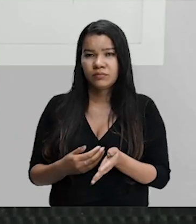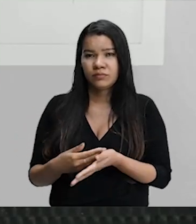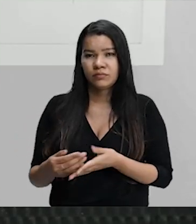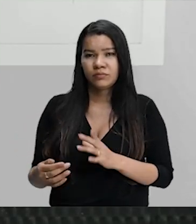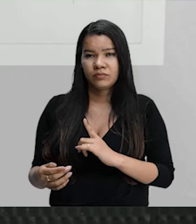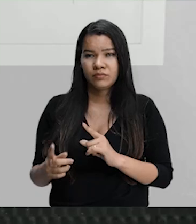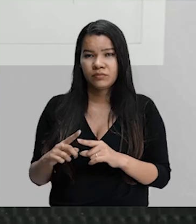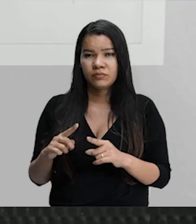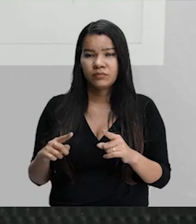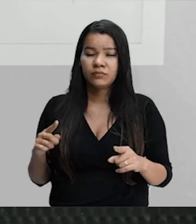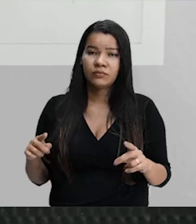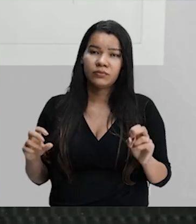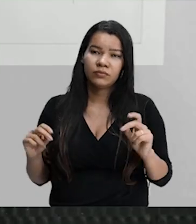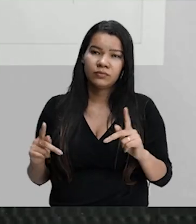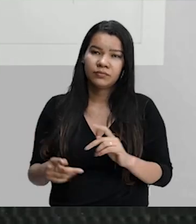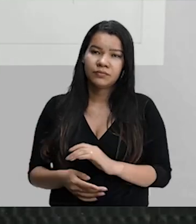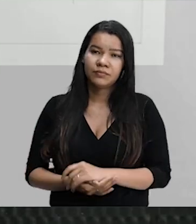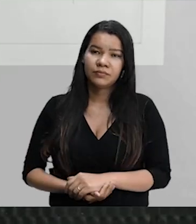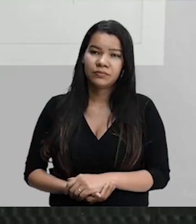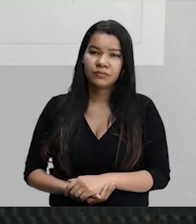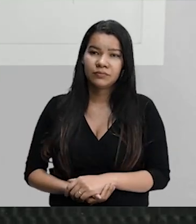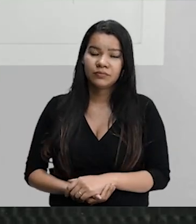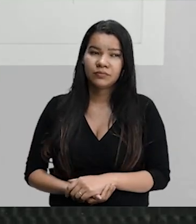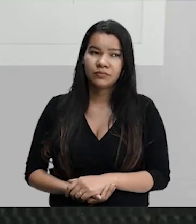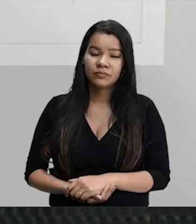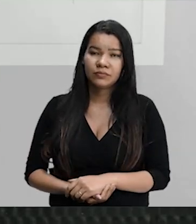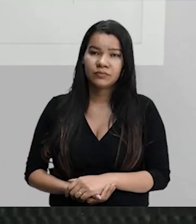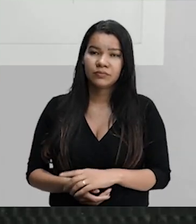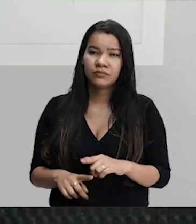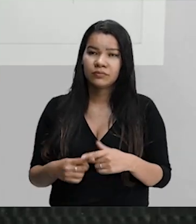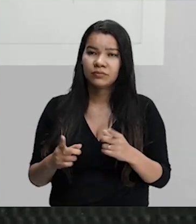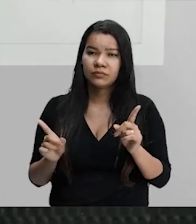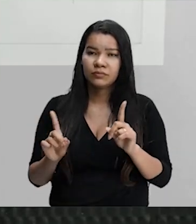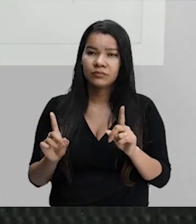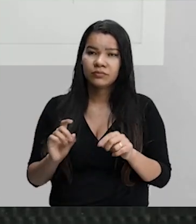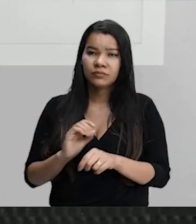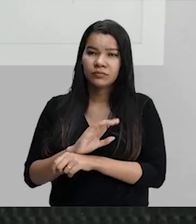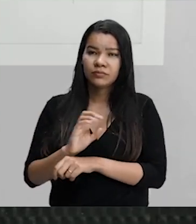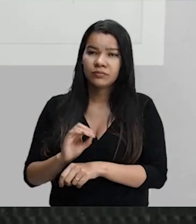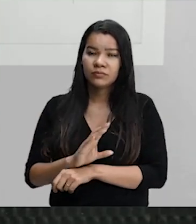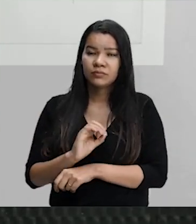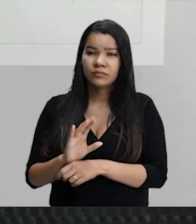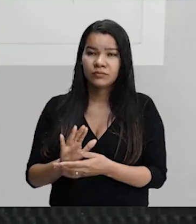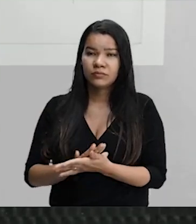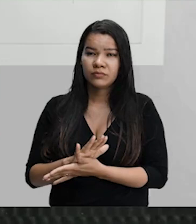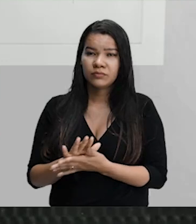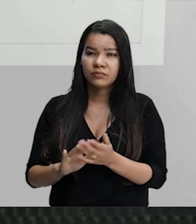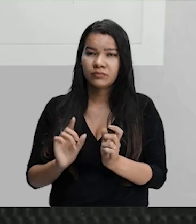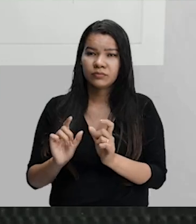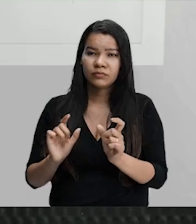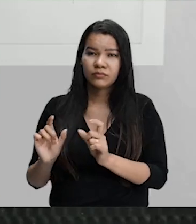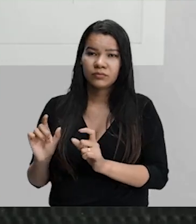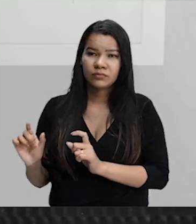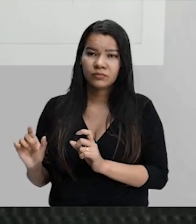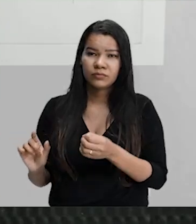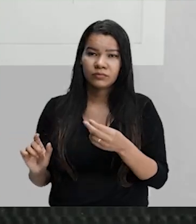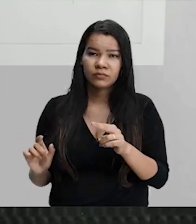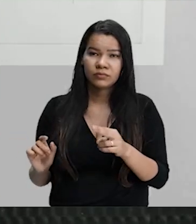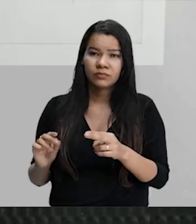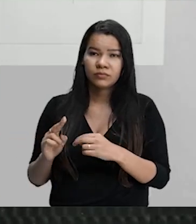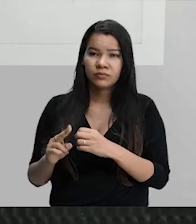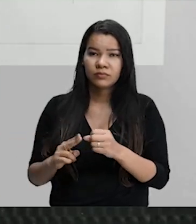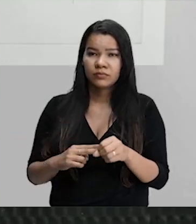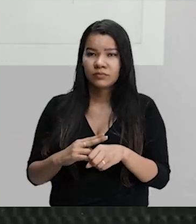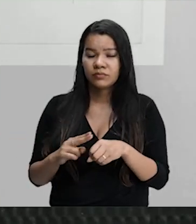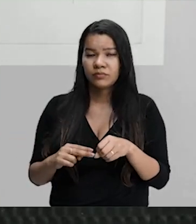estabilidade. Tá, ok? Mas ele não emite nenhum tipo de partícula. Ele não emite nenhum núcleo atômico e